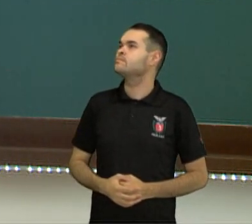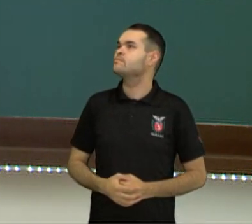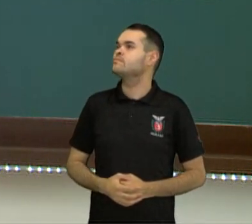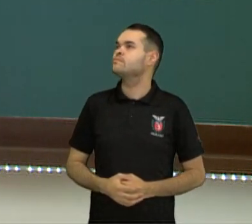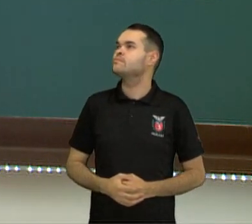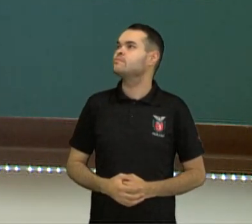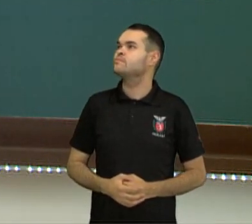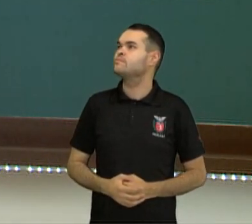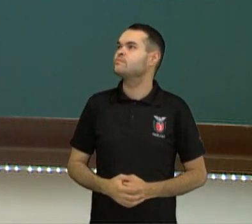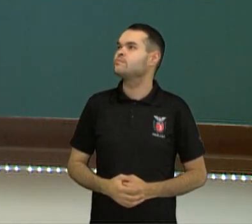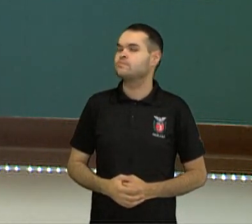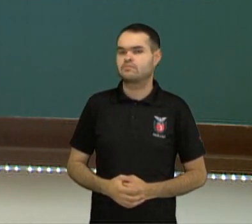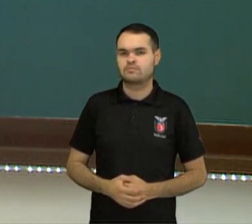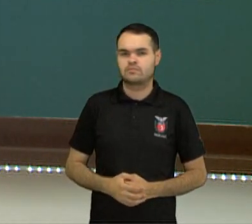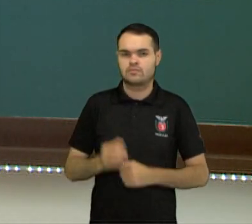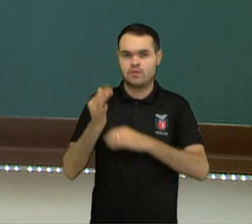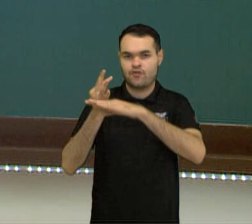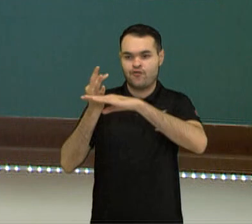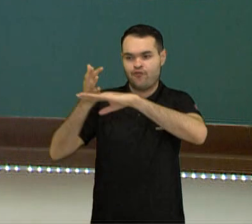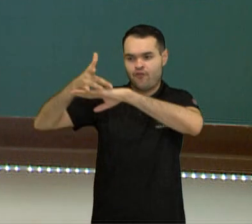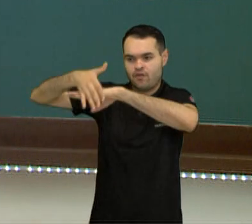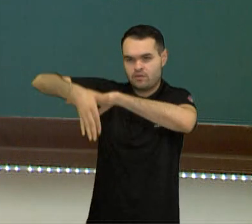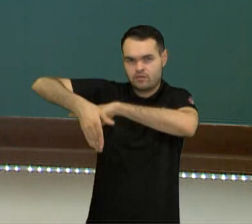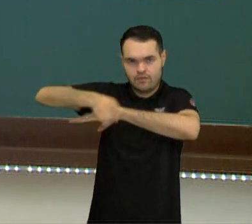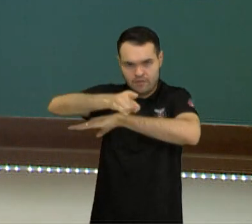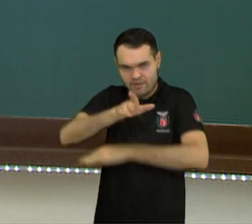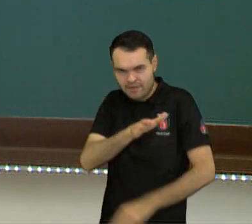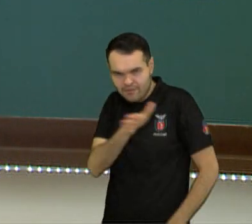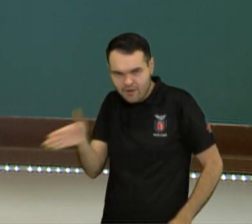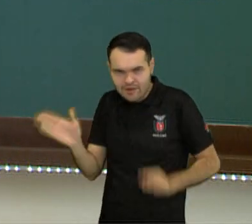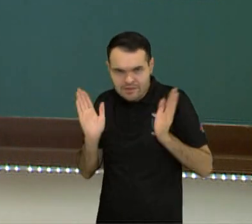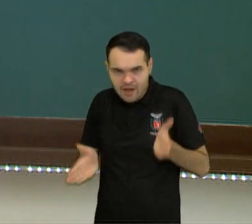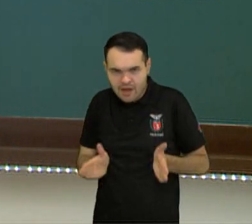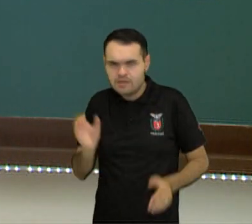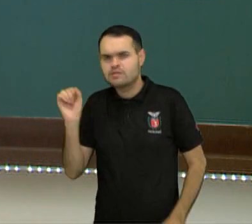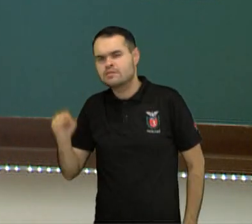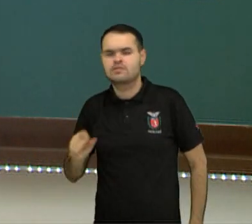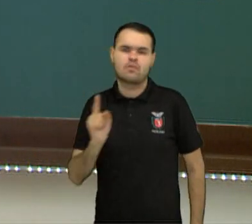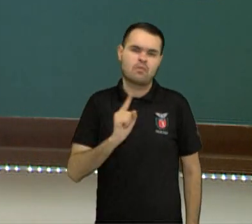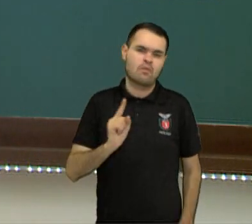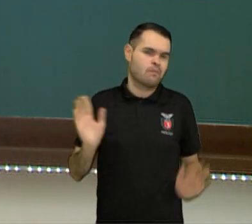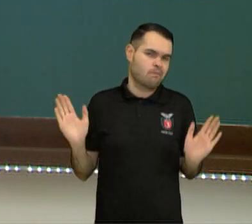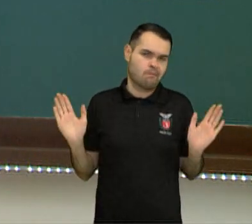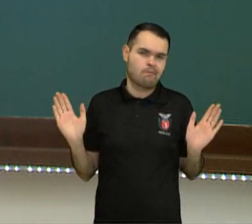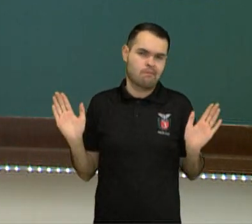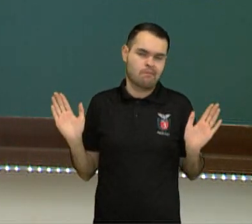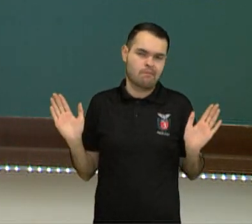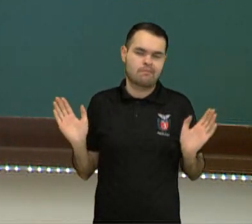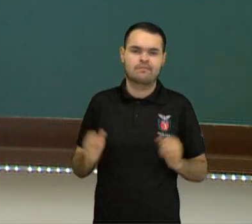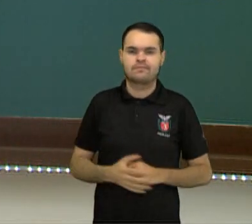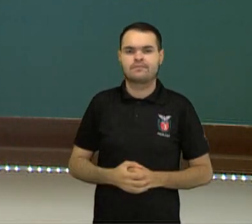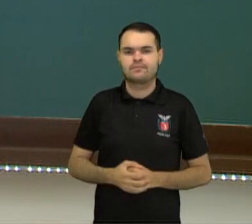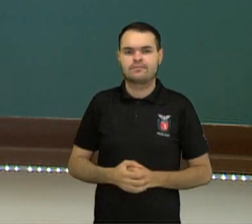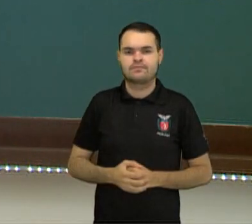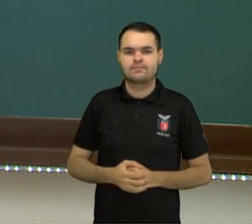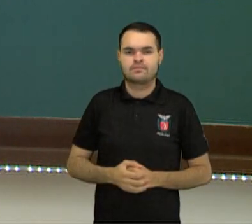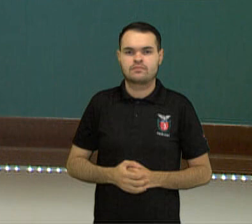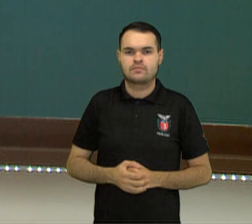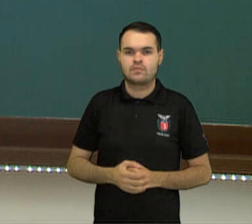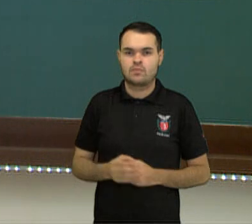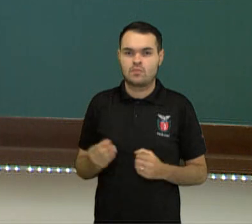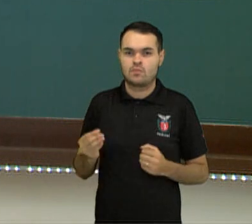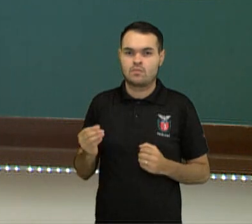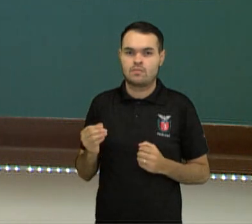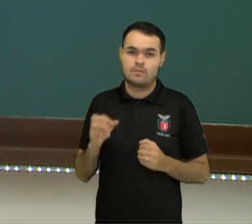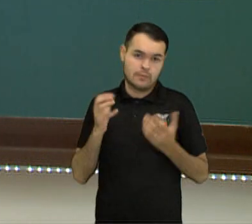Foz do Iguaçu? Você já esteve em Foz do Iguaçu? Yes or no? Ok? Yes or no? Tentem dar uma resposta